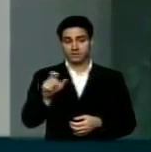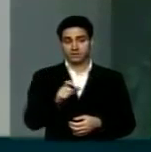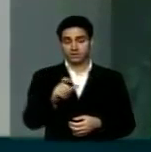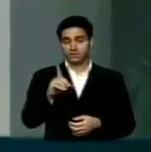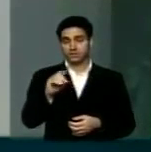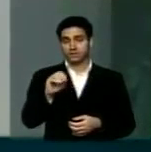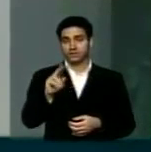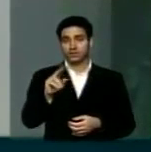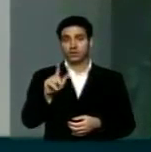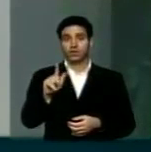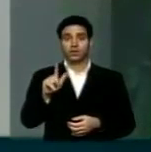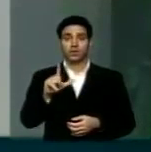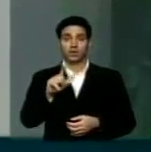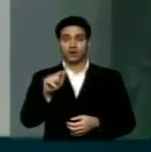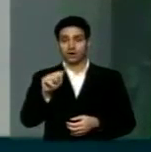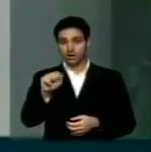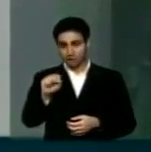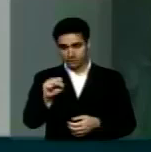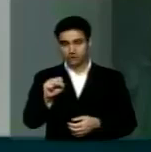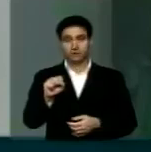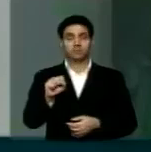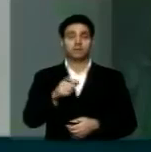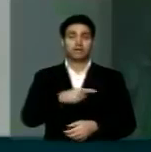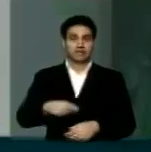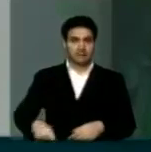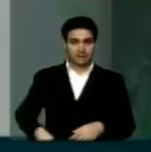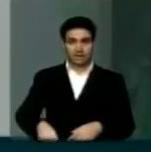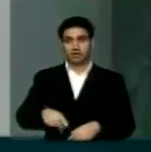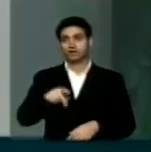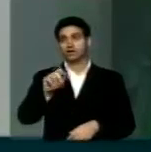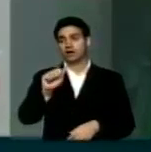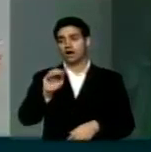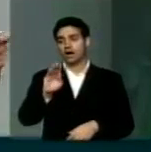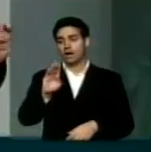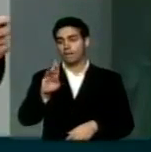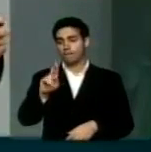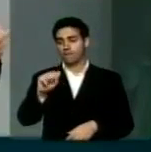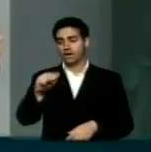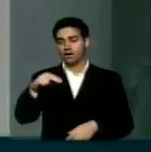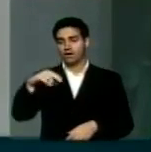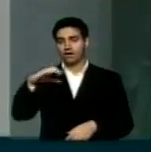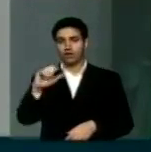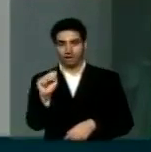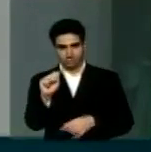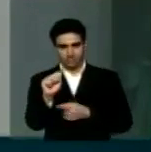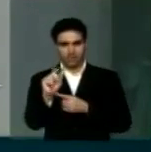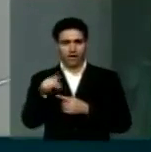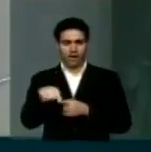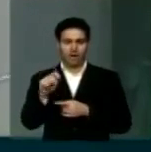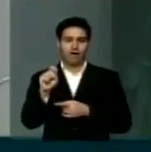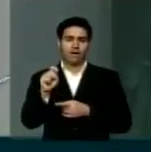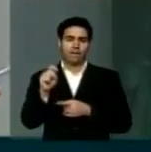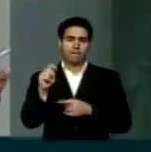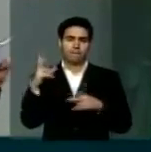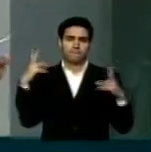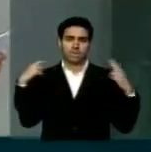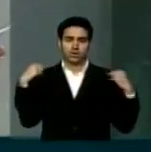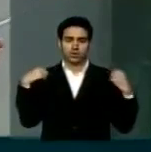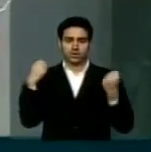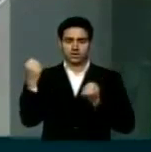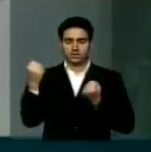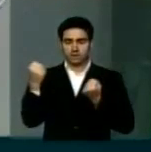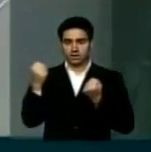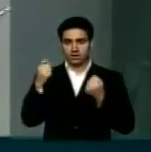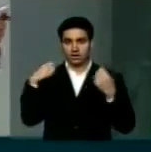Douglas, presidente da Branca, da Associação dos Motoristas Ambulantes do Estado de São Paulo, que nos honram com a sua presença e